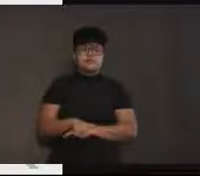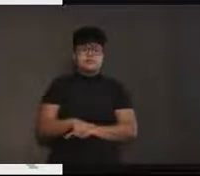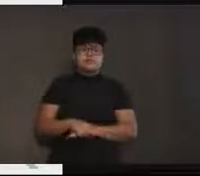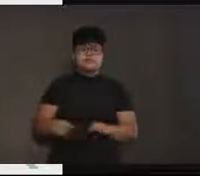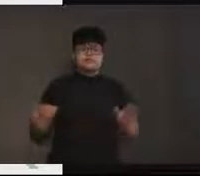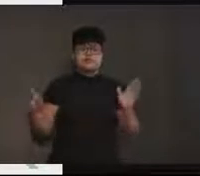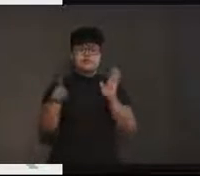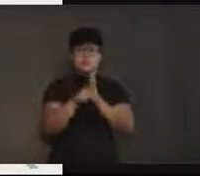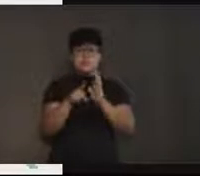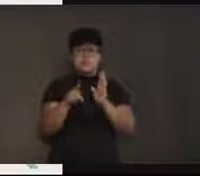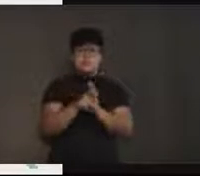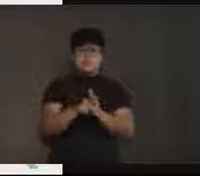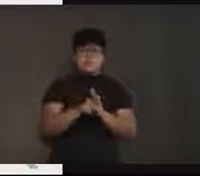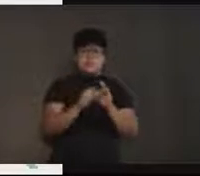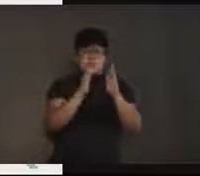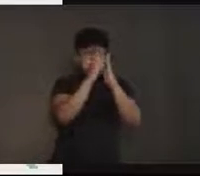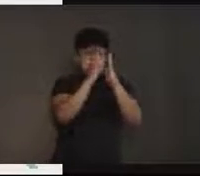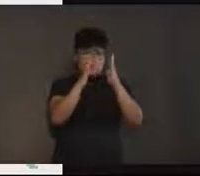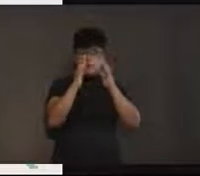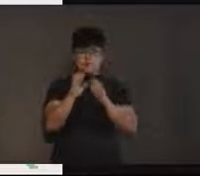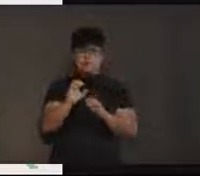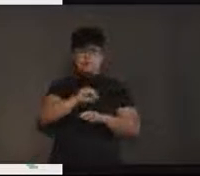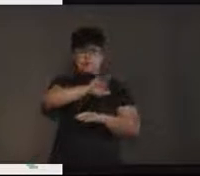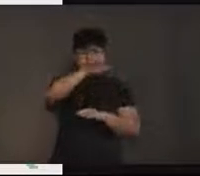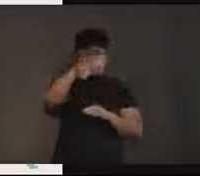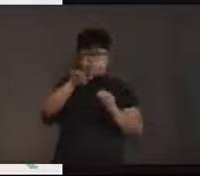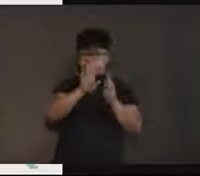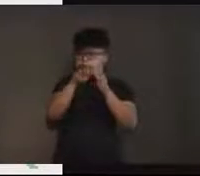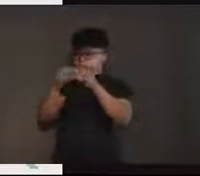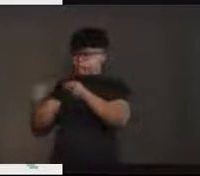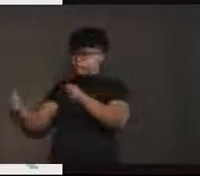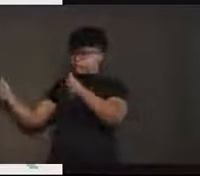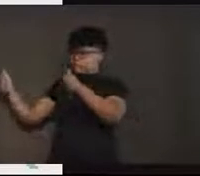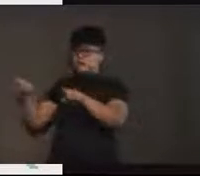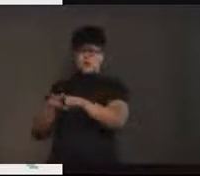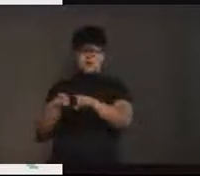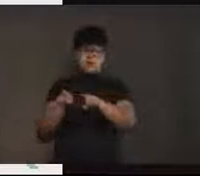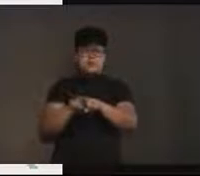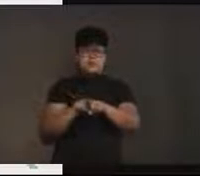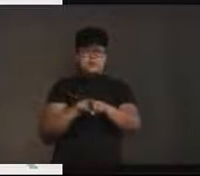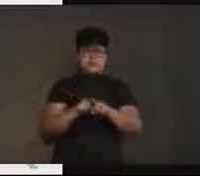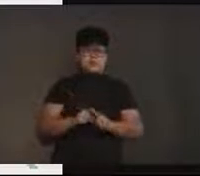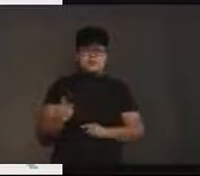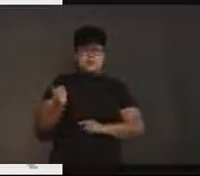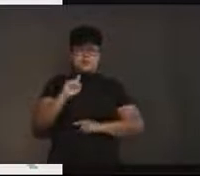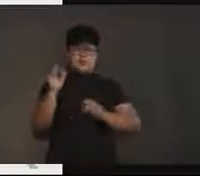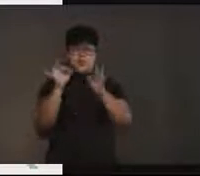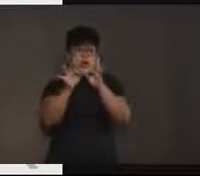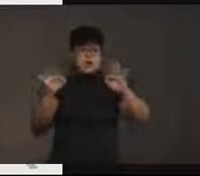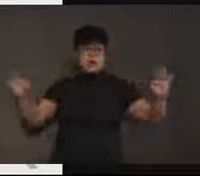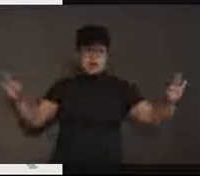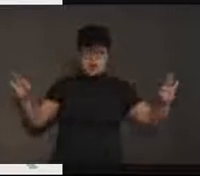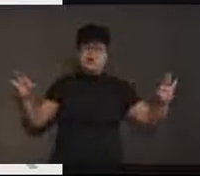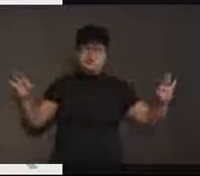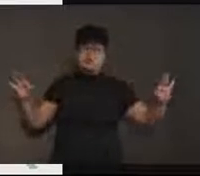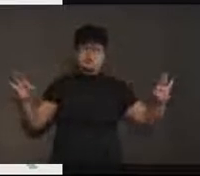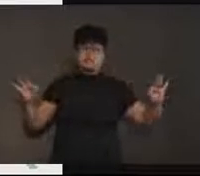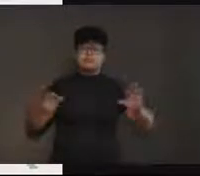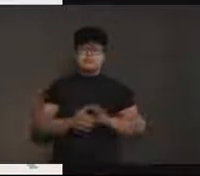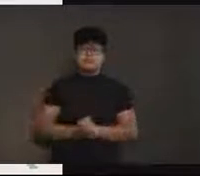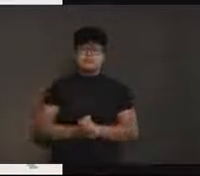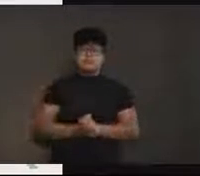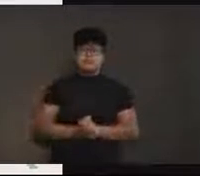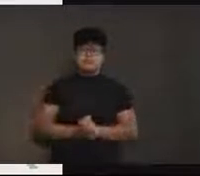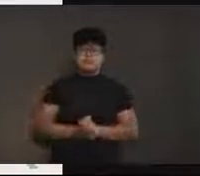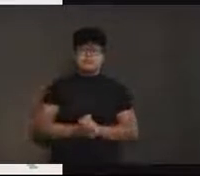dispersão e fenômenos não-lineares os fenômenos não-lineares eles dependem como vocês vão ver depois nos meus exemplos